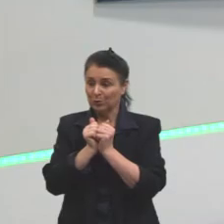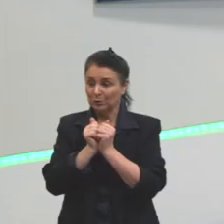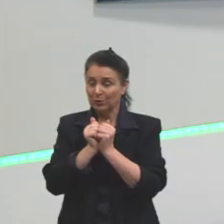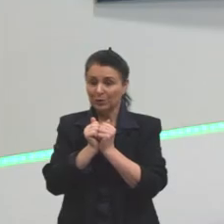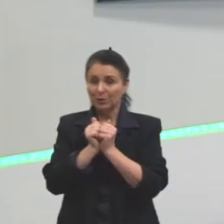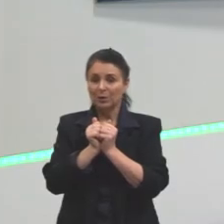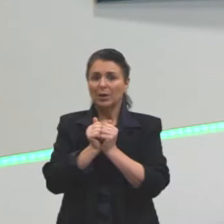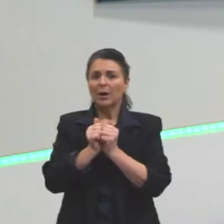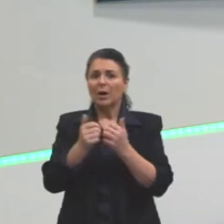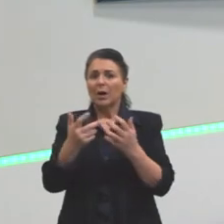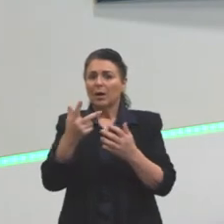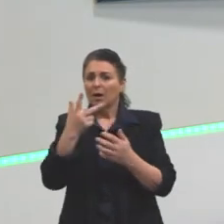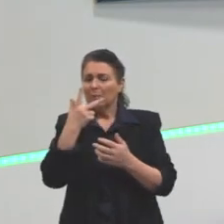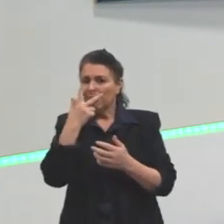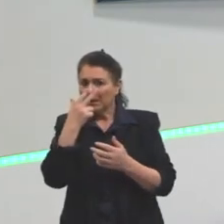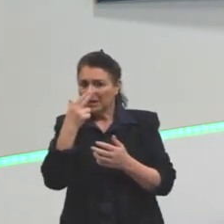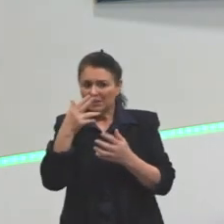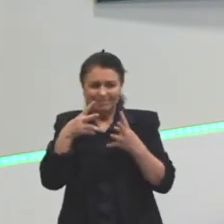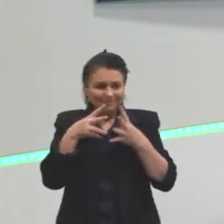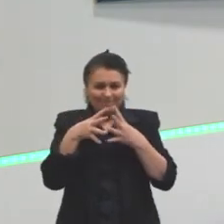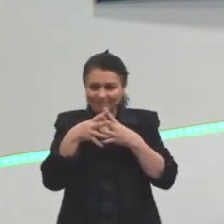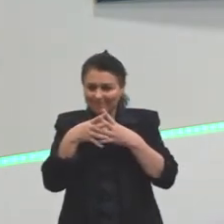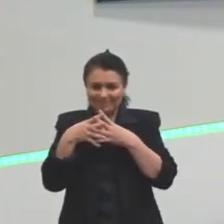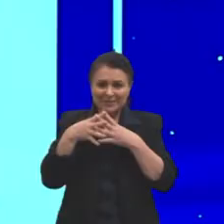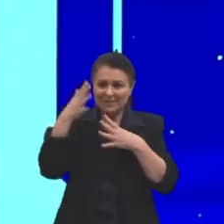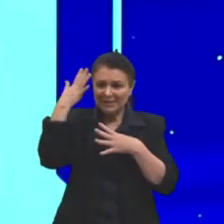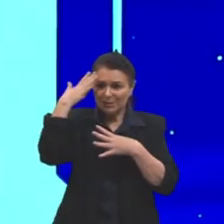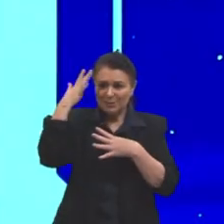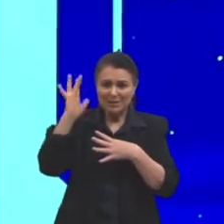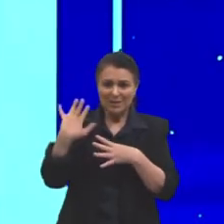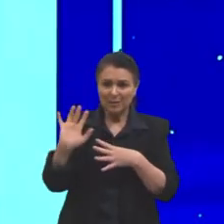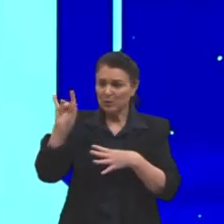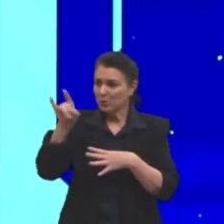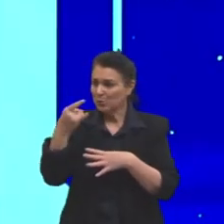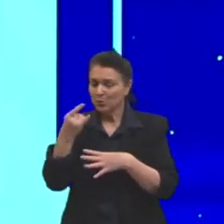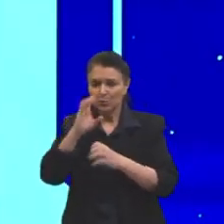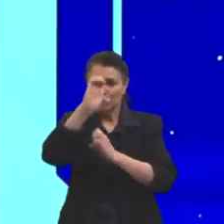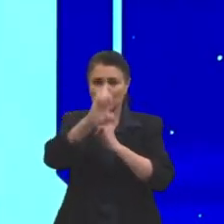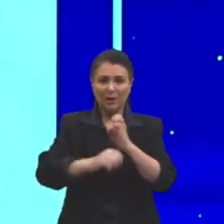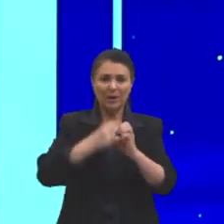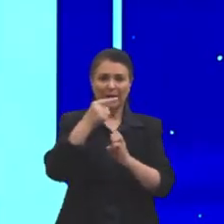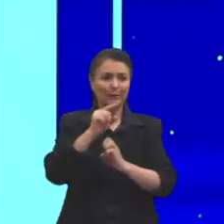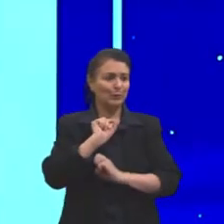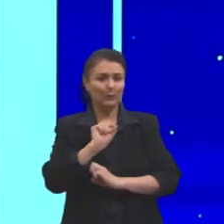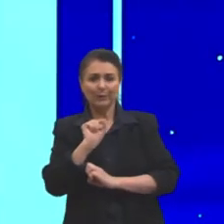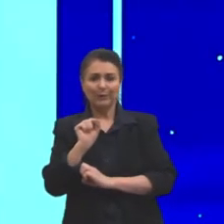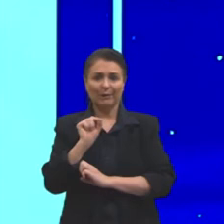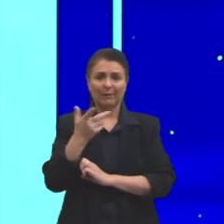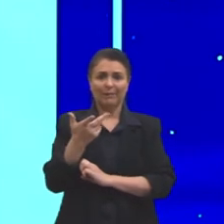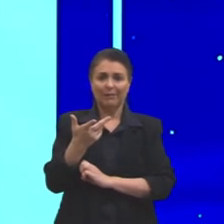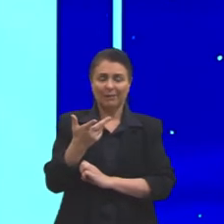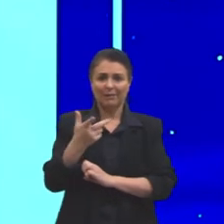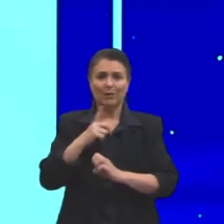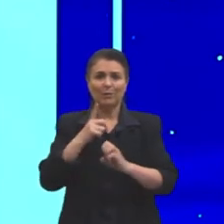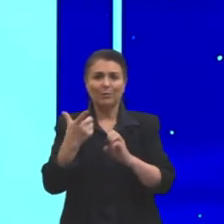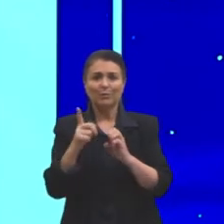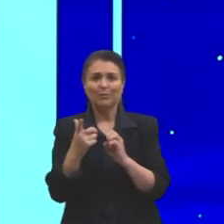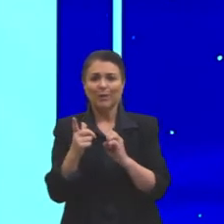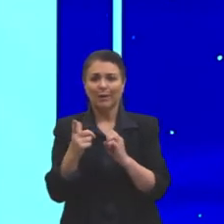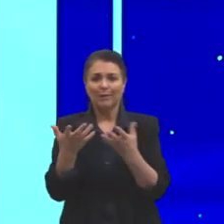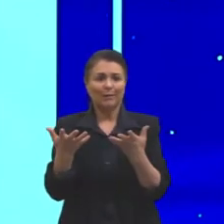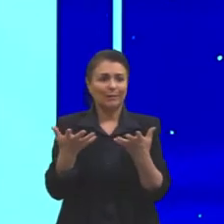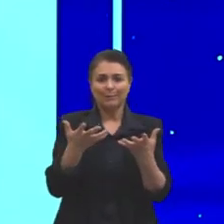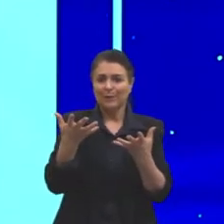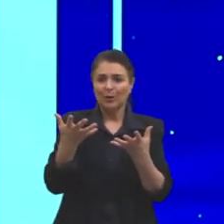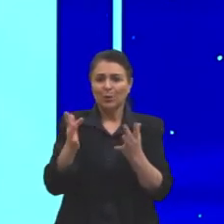acabam Então se confundindo e Eles não conseguem saber se esse último elétron é de quem então eles não tem dono digamos assim